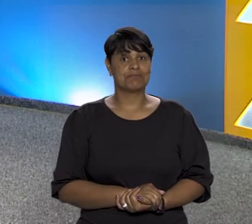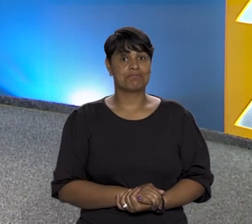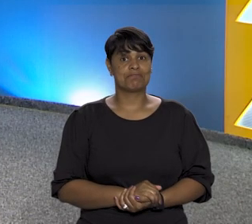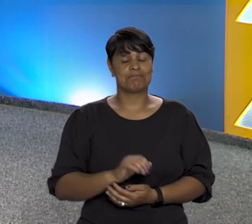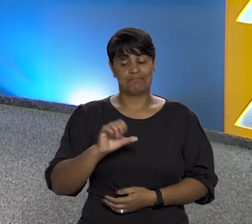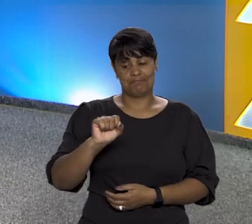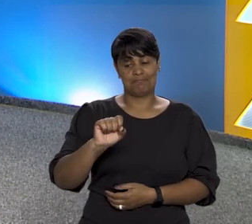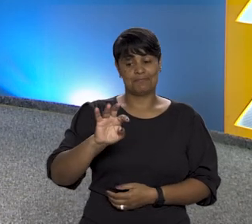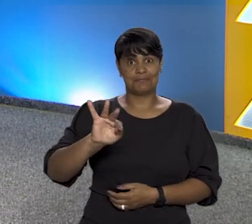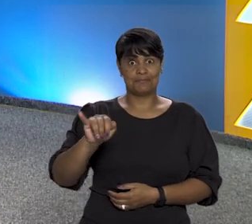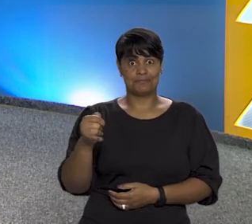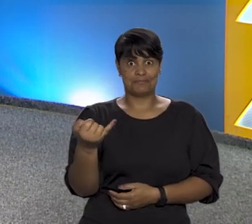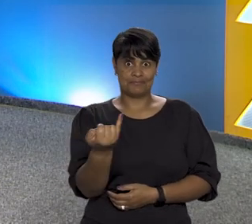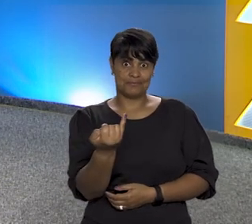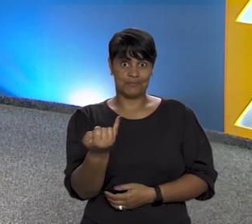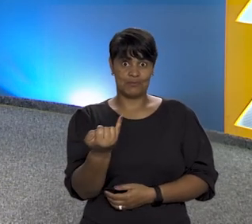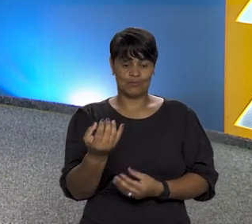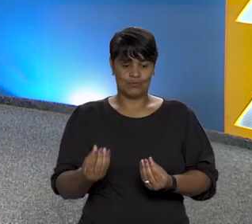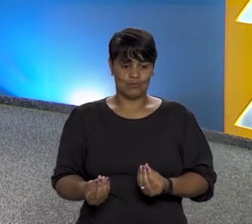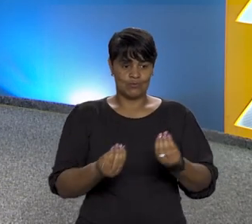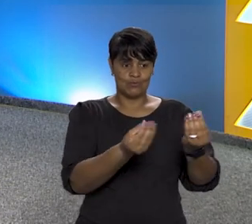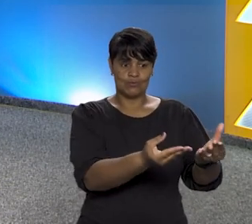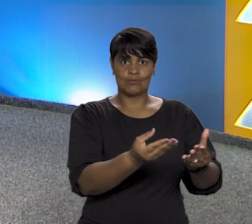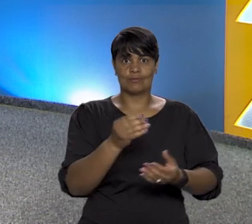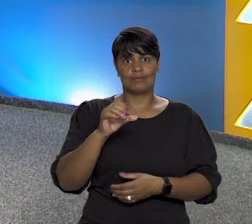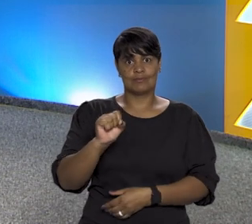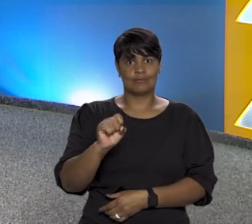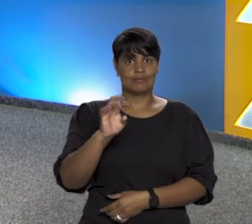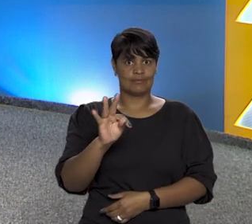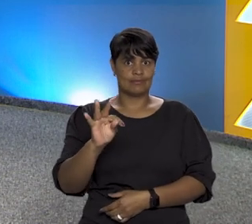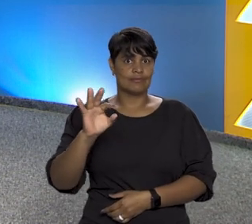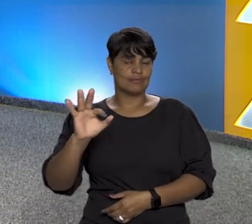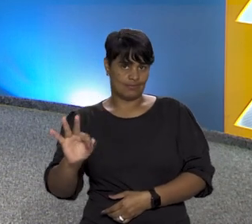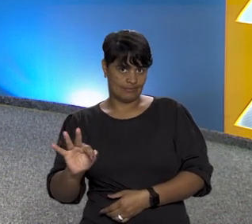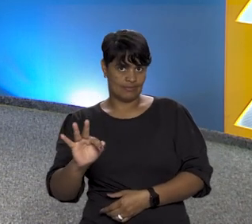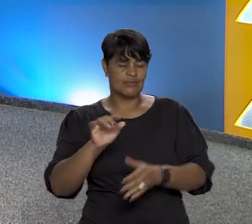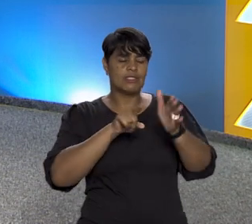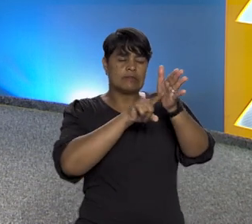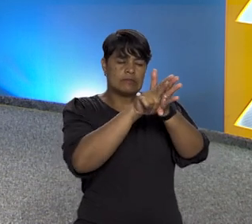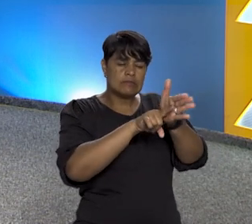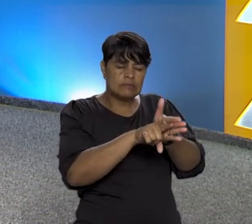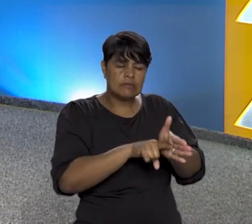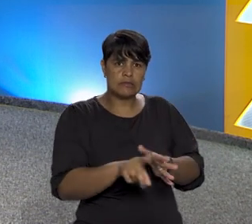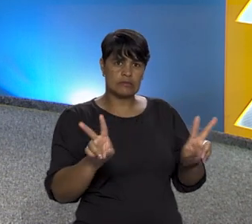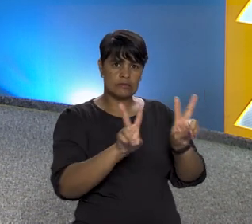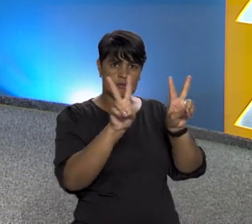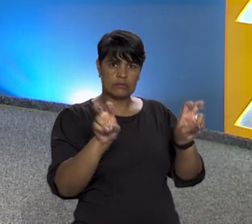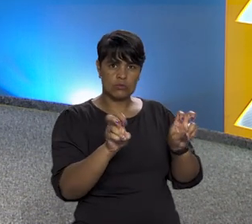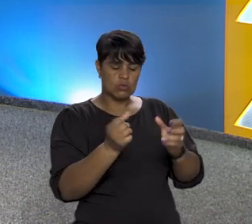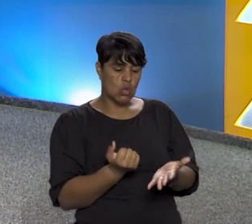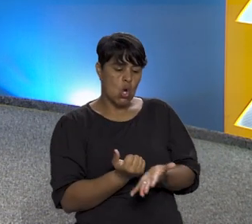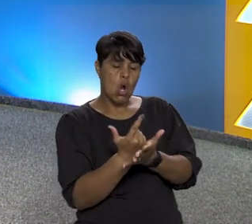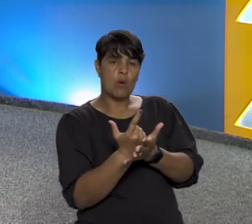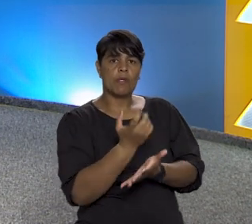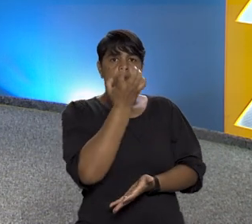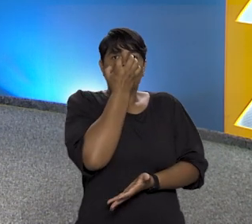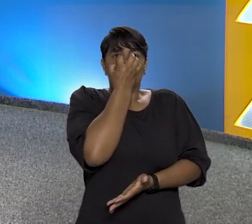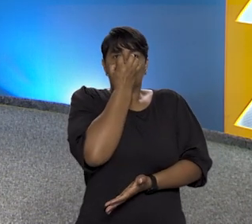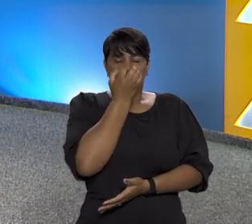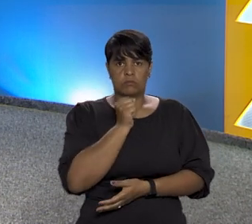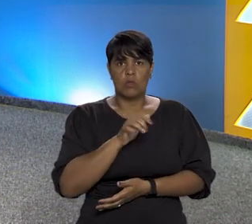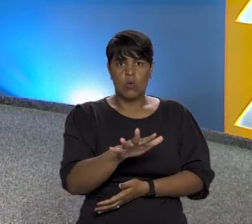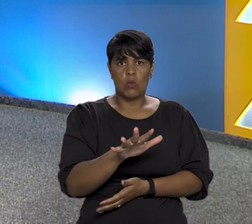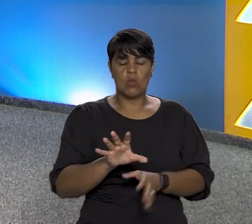o Superior Tribunal de Justiça enviou ao Supremo Tribunal Federal investigação sobre compra de respiradores pelo